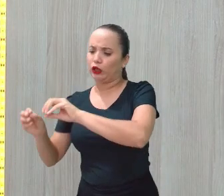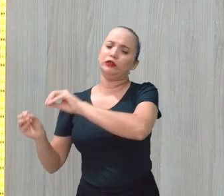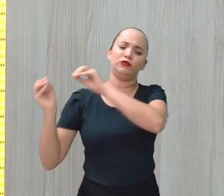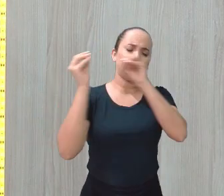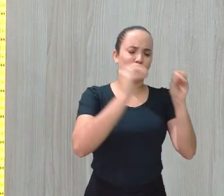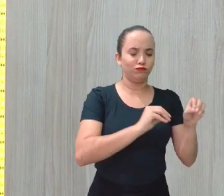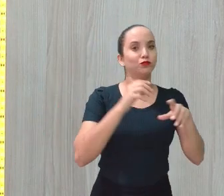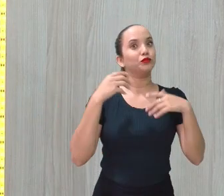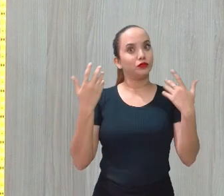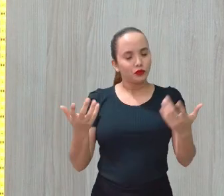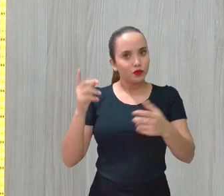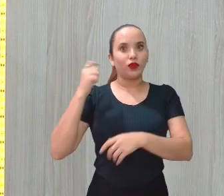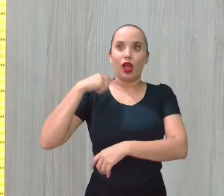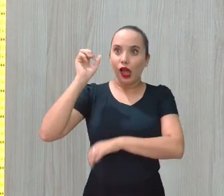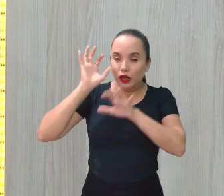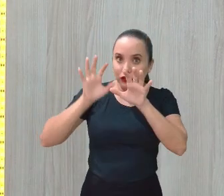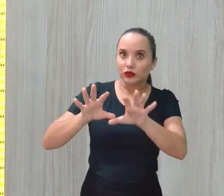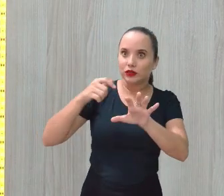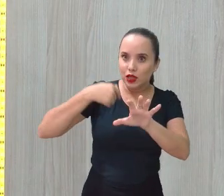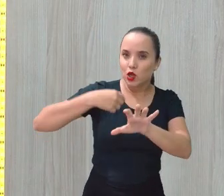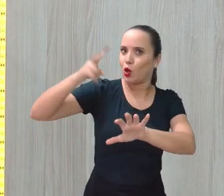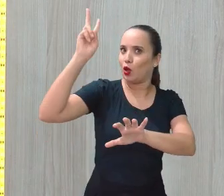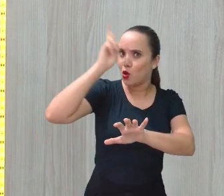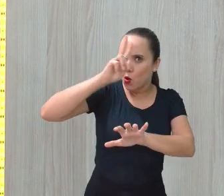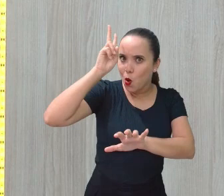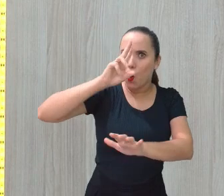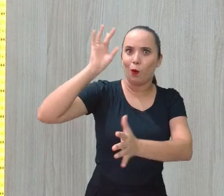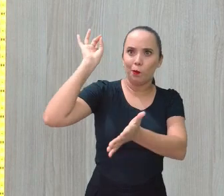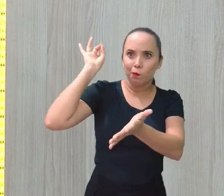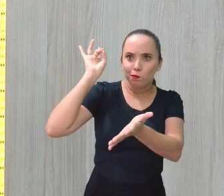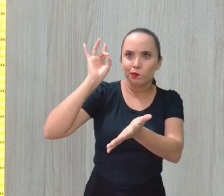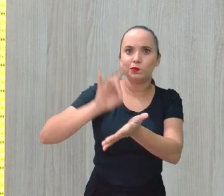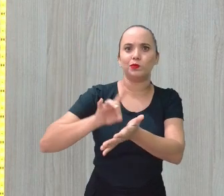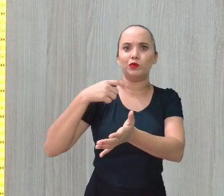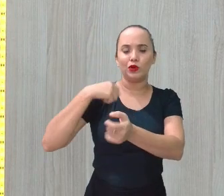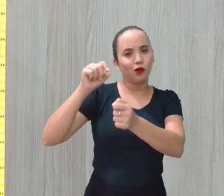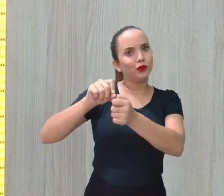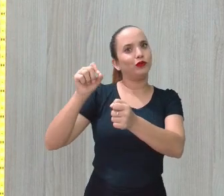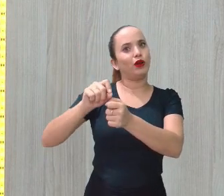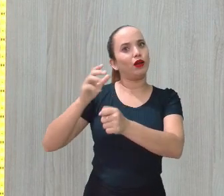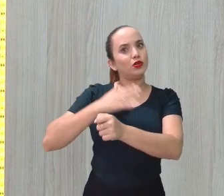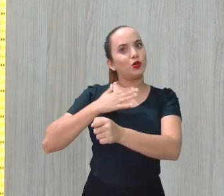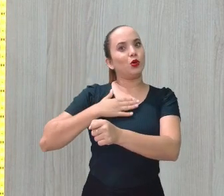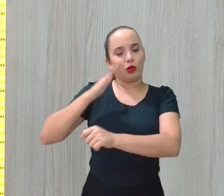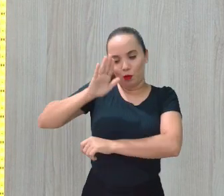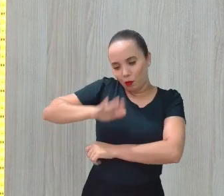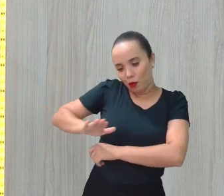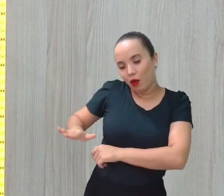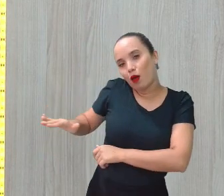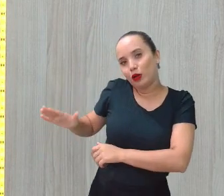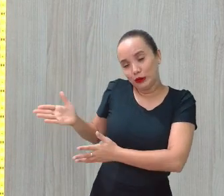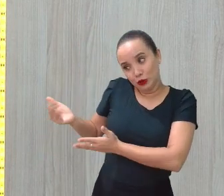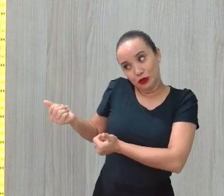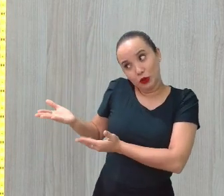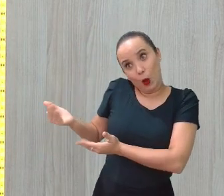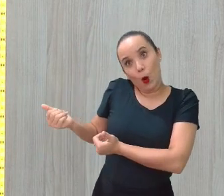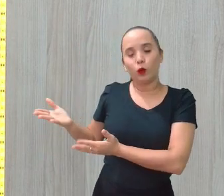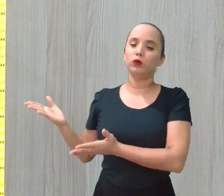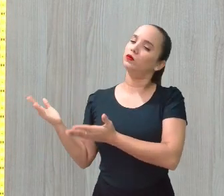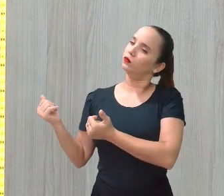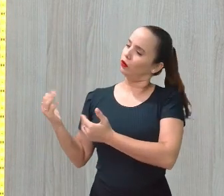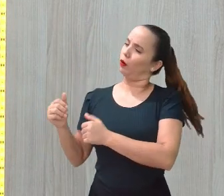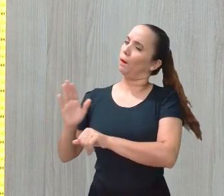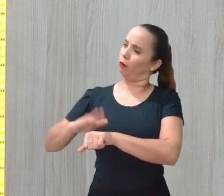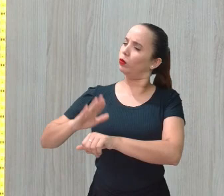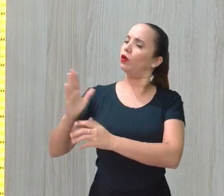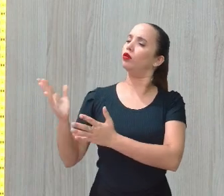isso aí, Tiago, é exatamente assim que eu lembro que a gente fazia quando eu era nova, né? Mais nova, né,